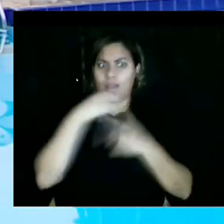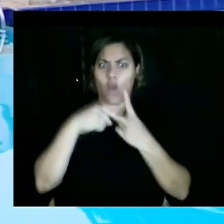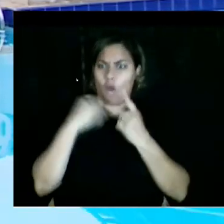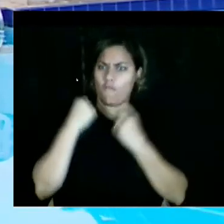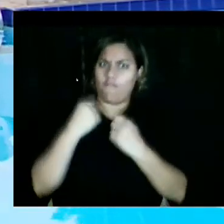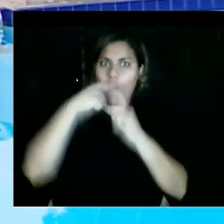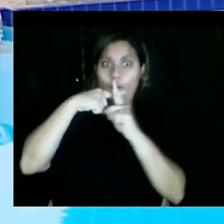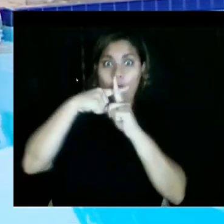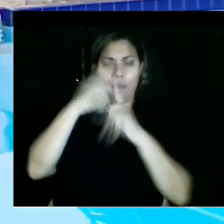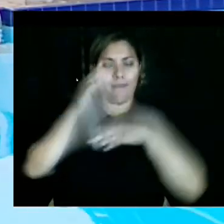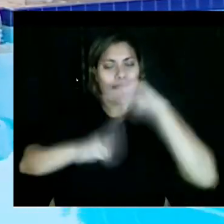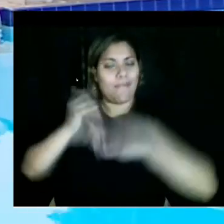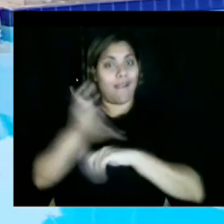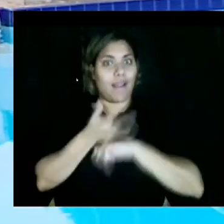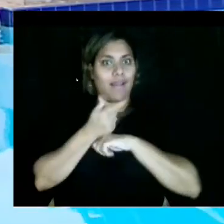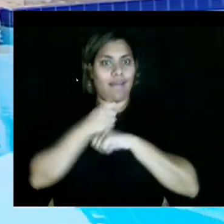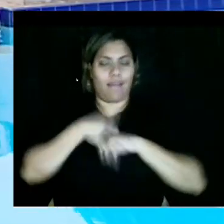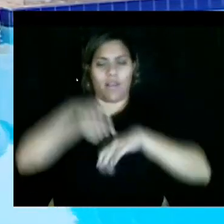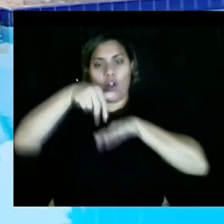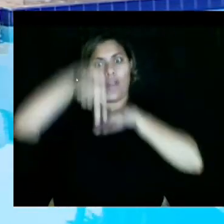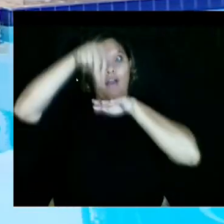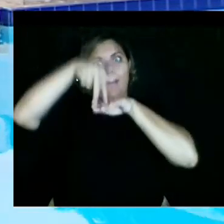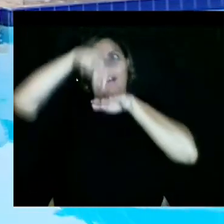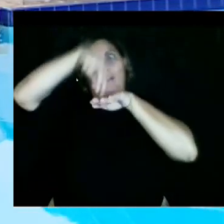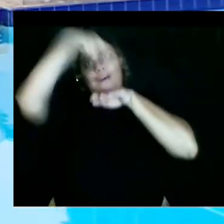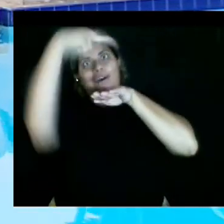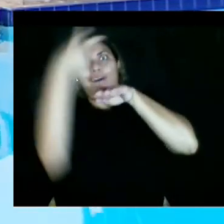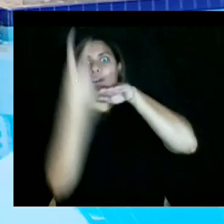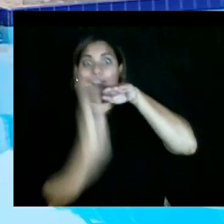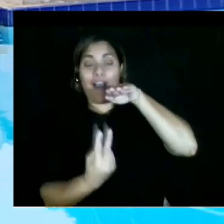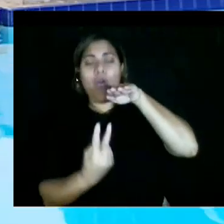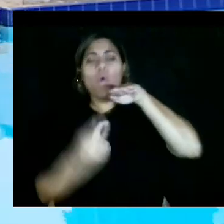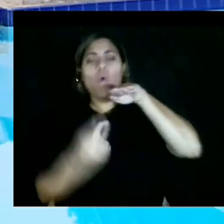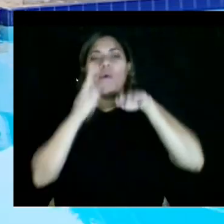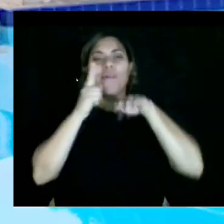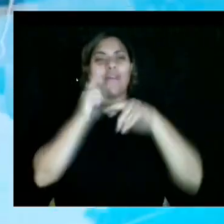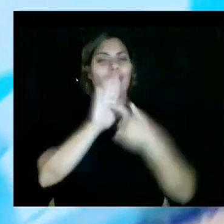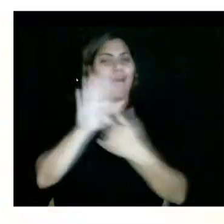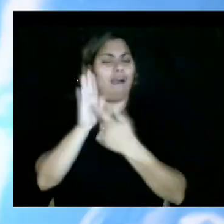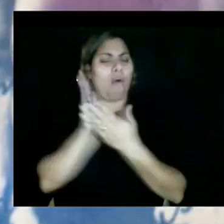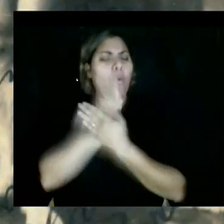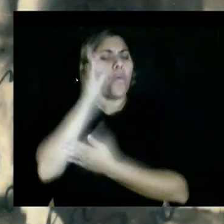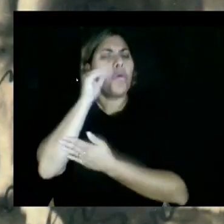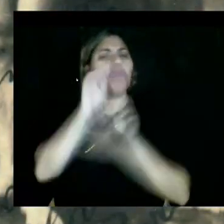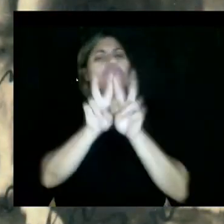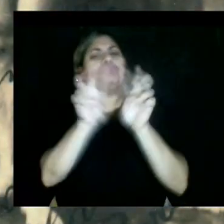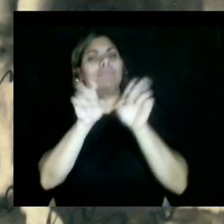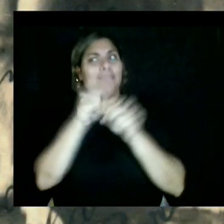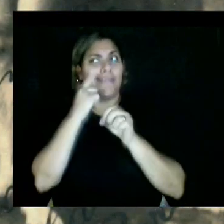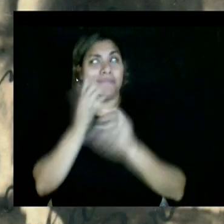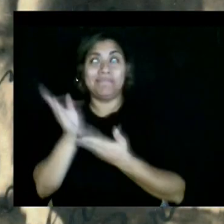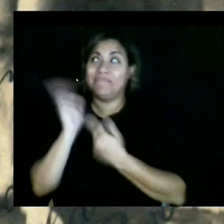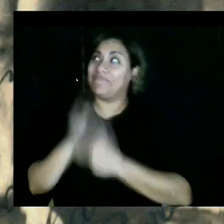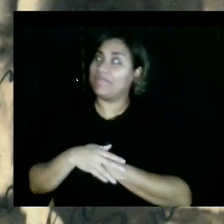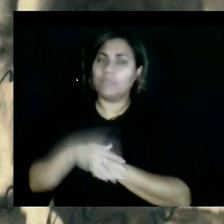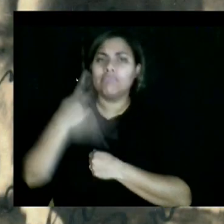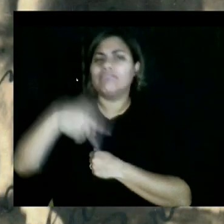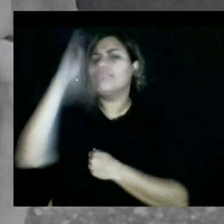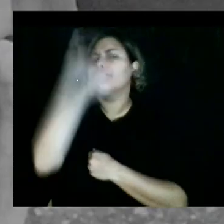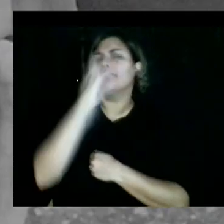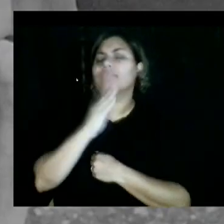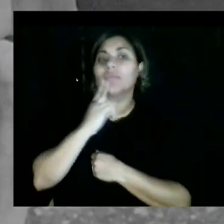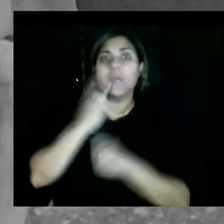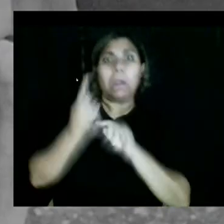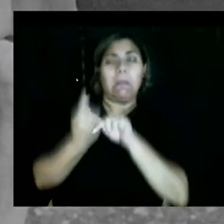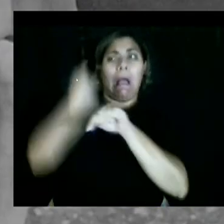os saltos ornamentais. E como sempre, a gente começa com algumas curiosidades, vamos conferir. No Brasil, as primeiras competições